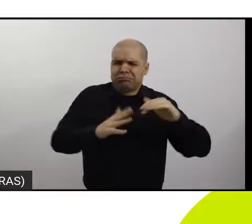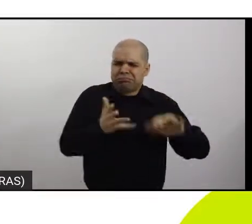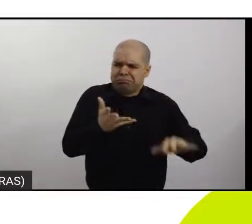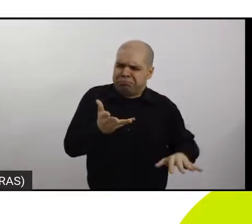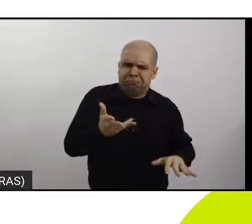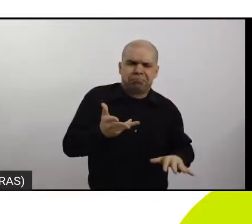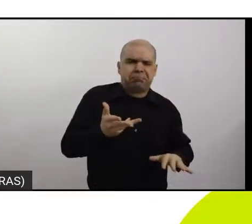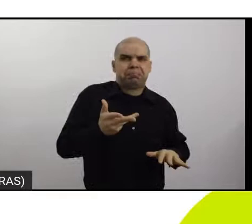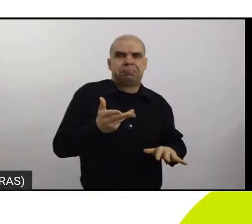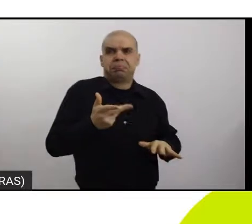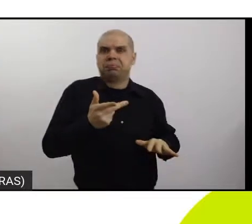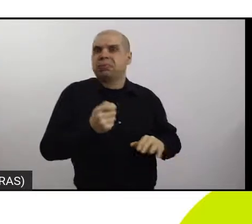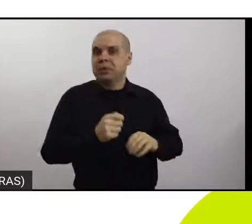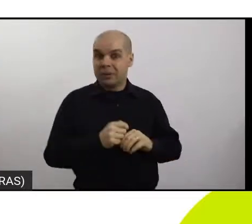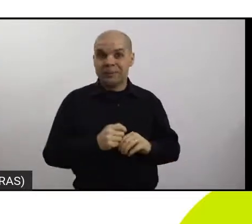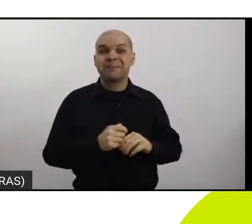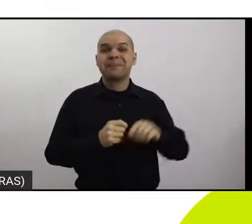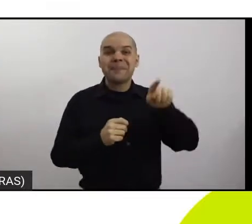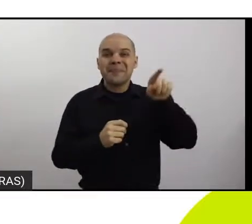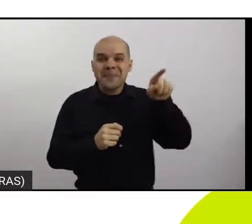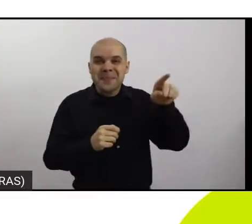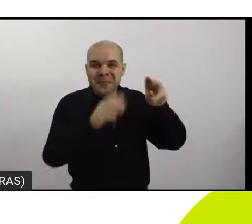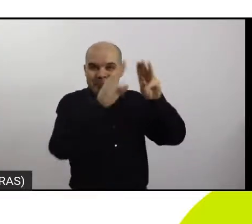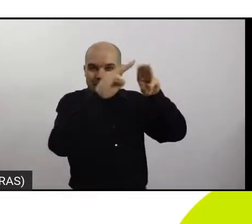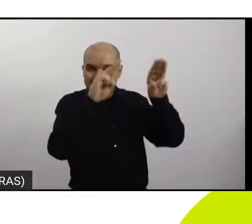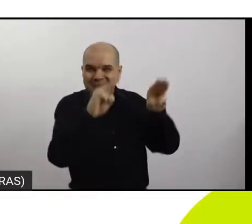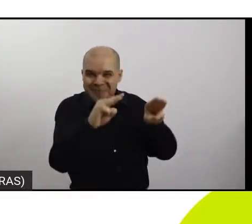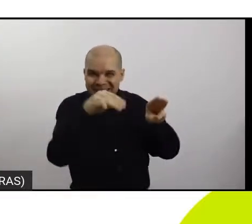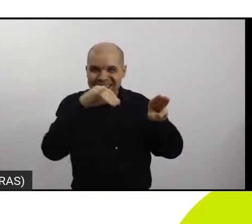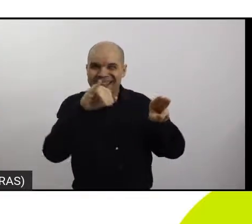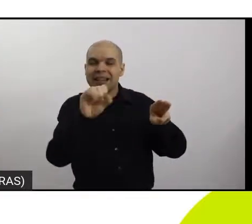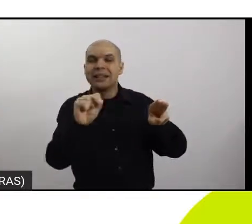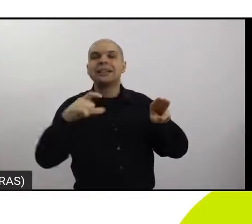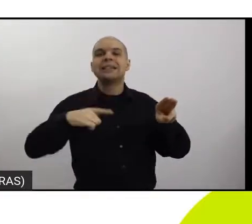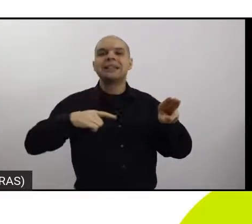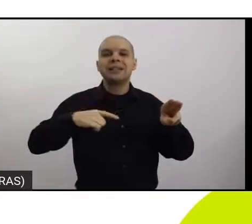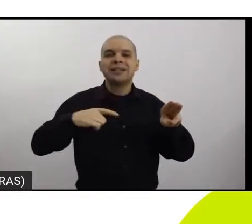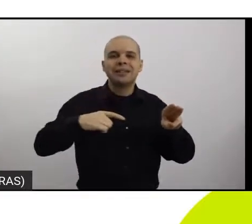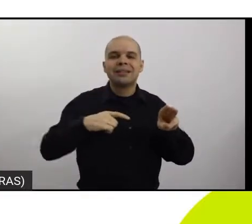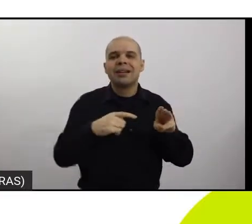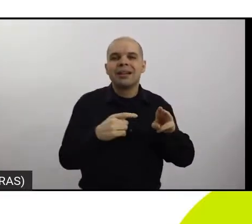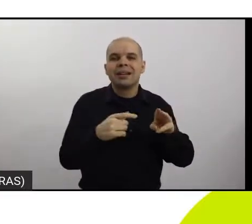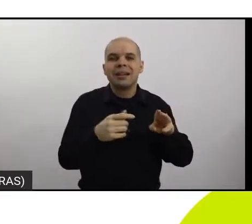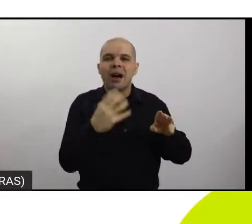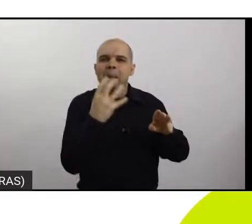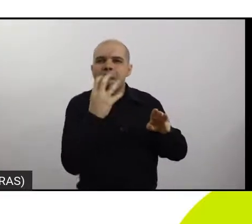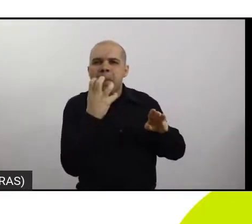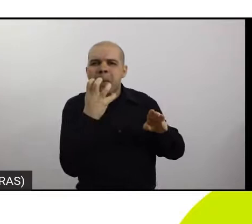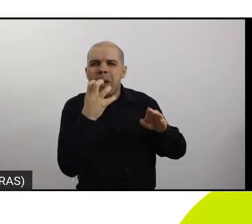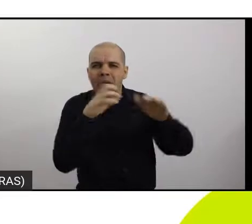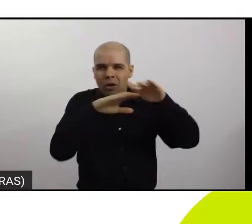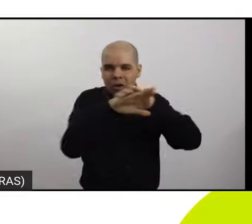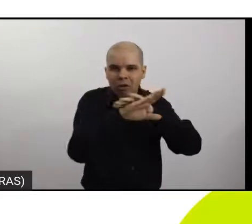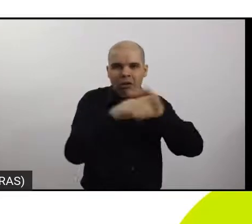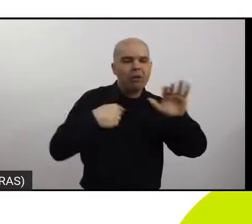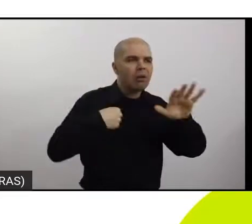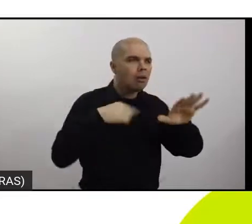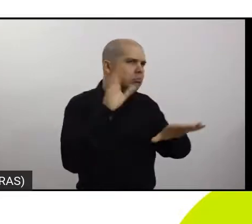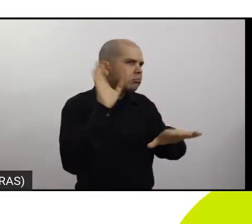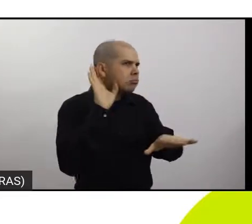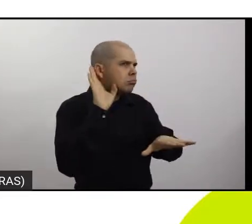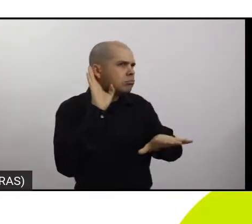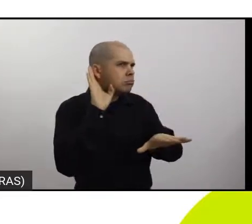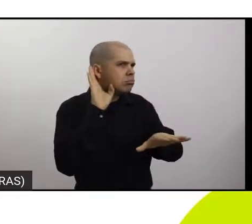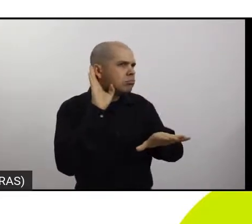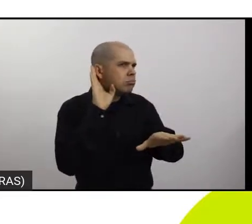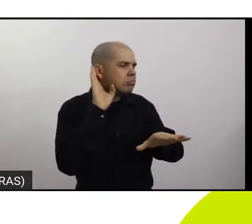que é possível, tem esse áudio também disponível para escutar no site online, dá para escutar essa entrevista. E